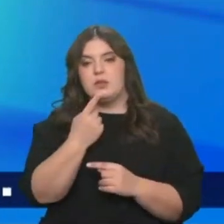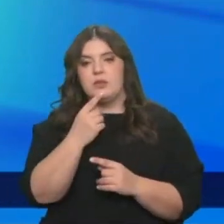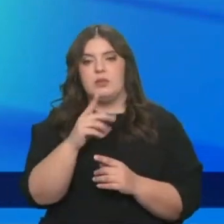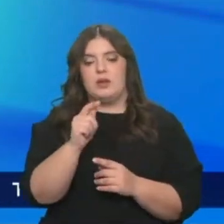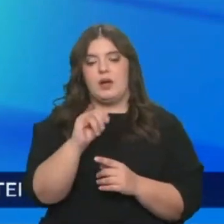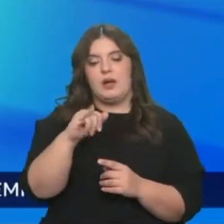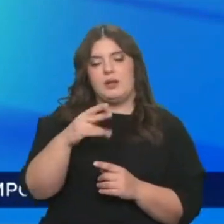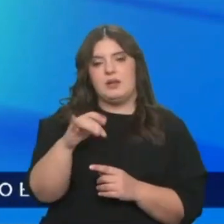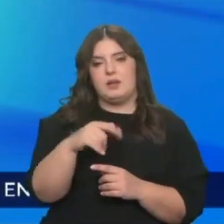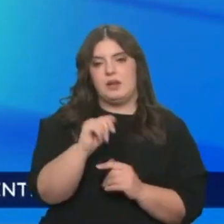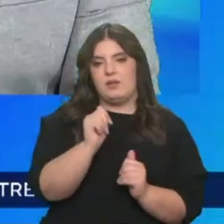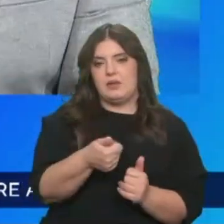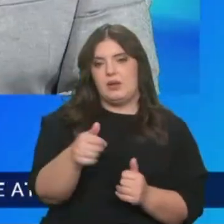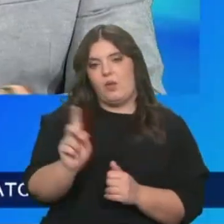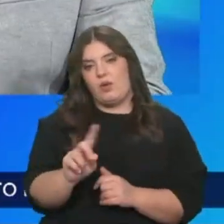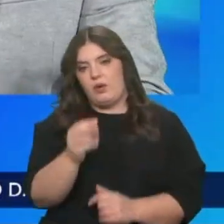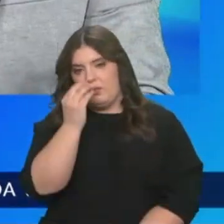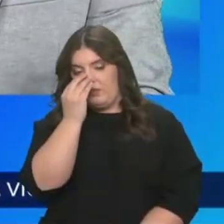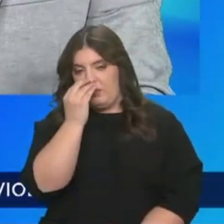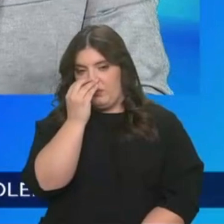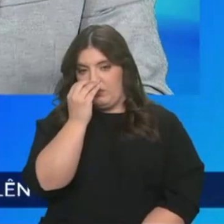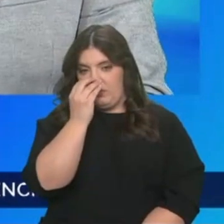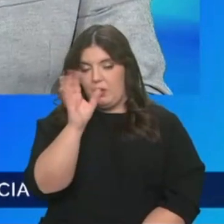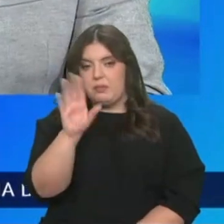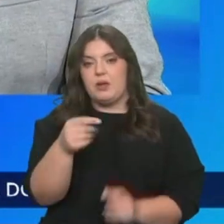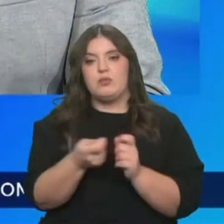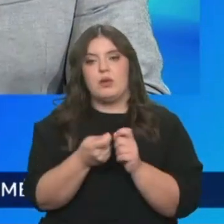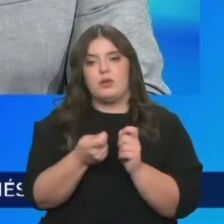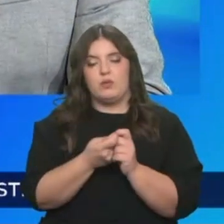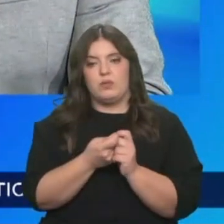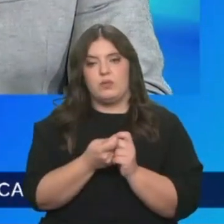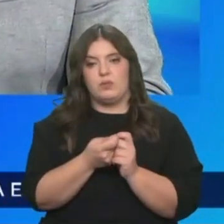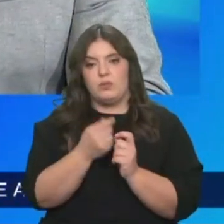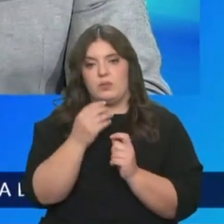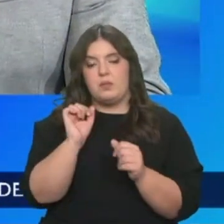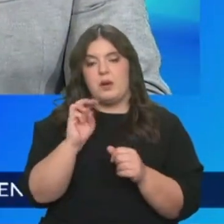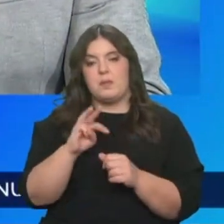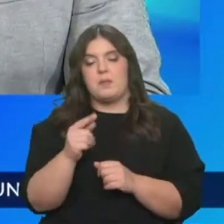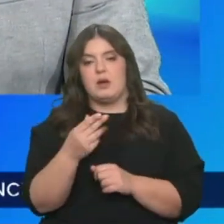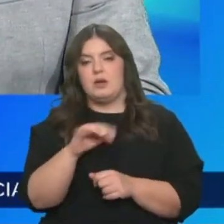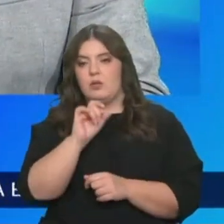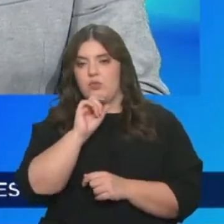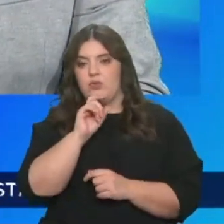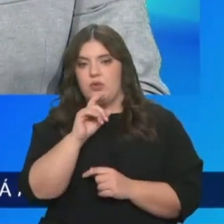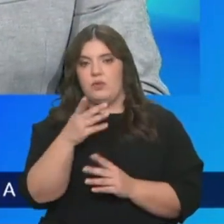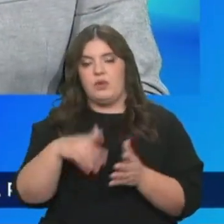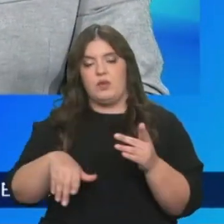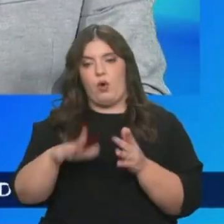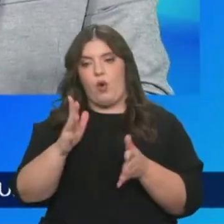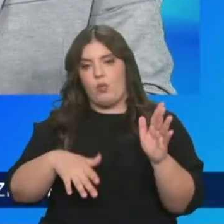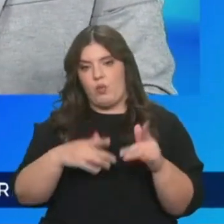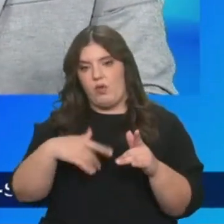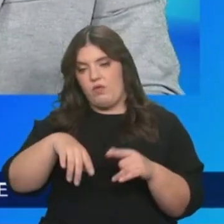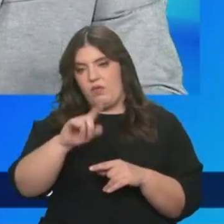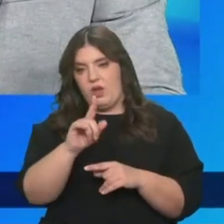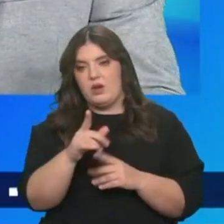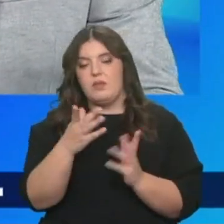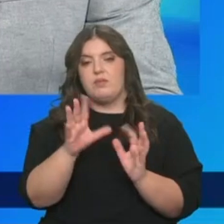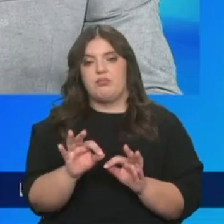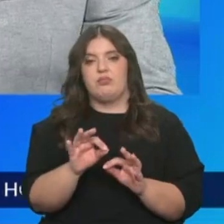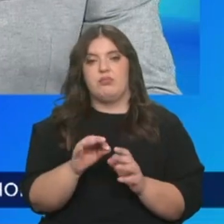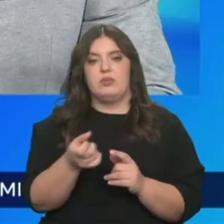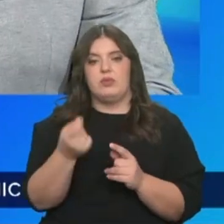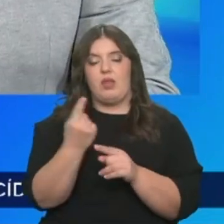Einstein estava certo ou estava errado. Certo, para mais perto, para Marte, por exemplo, já é possível enviar robôs. O Rover Curiosity tem